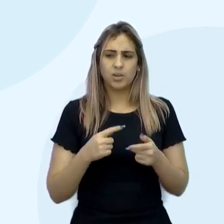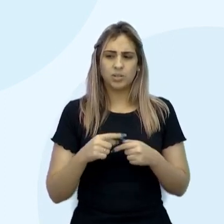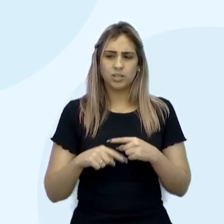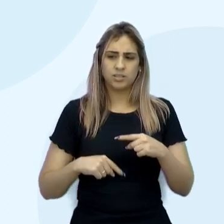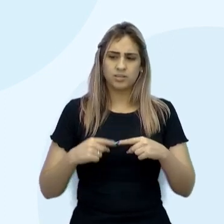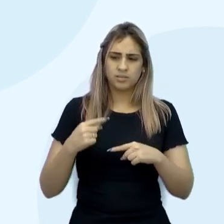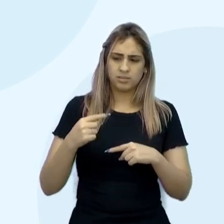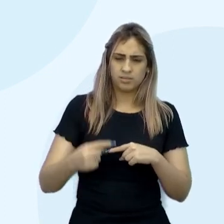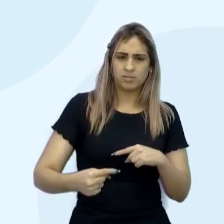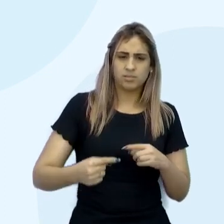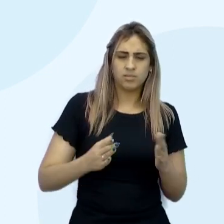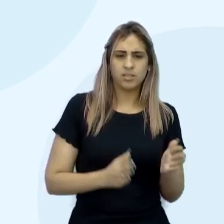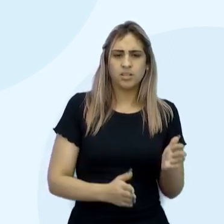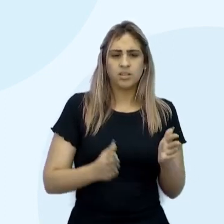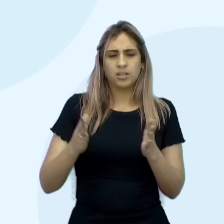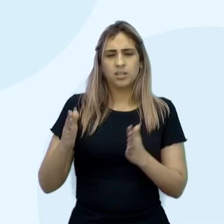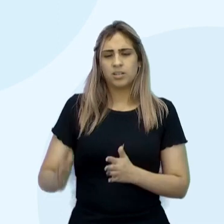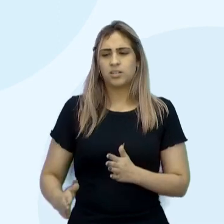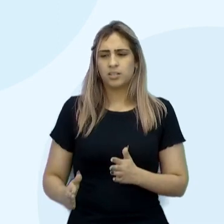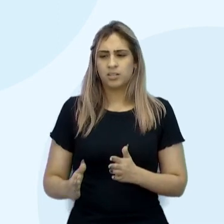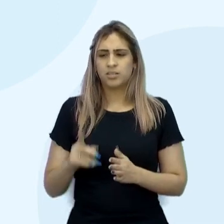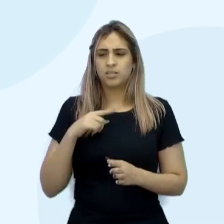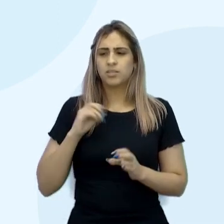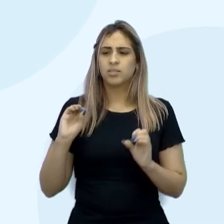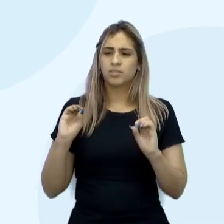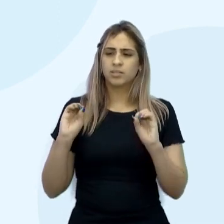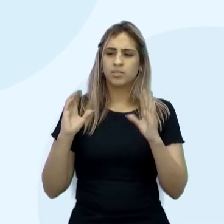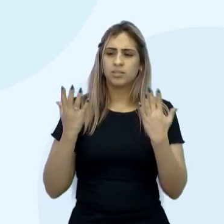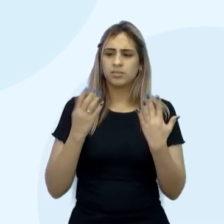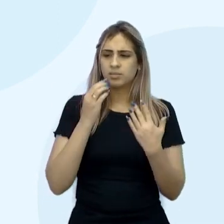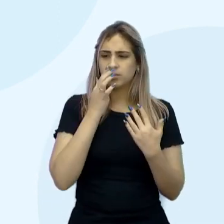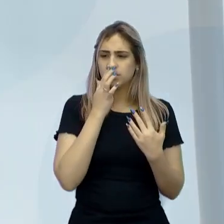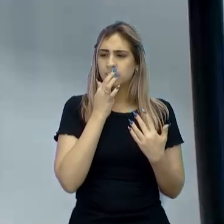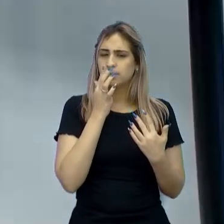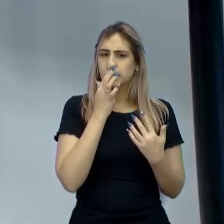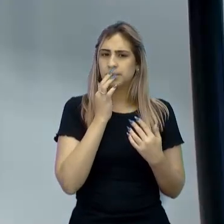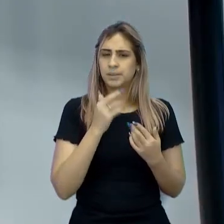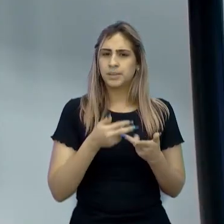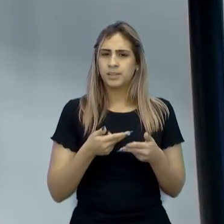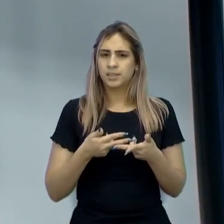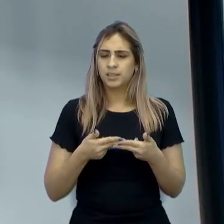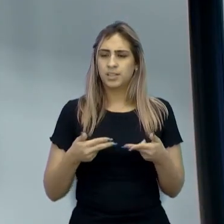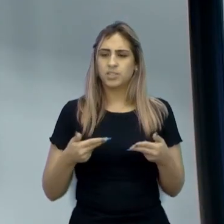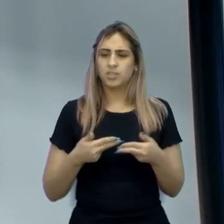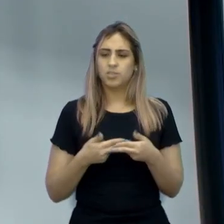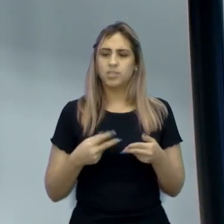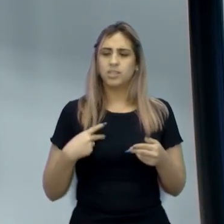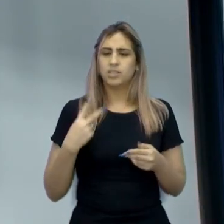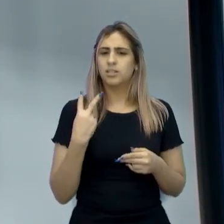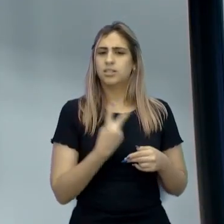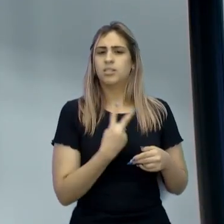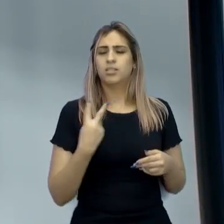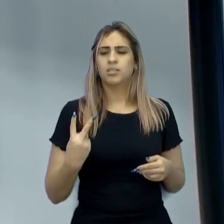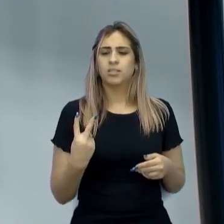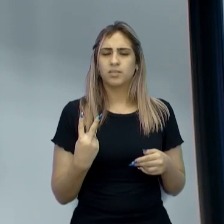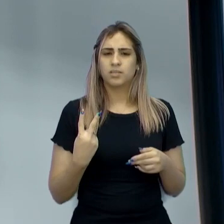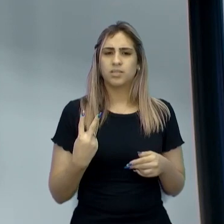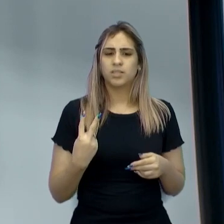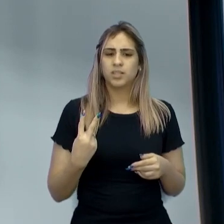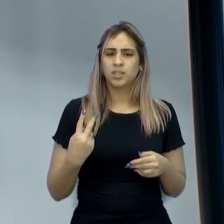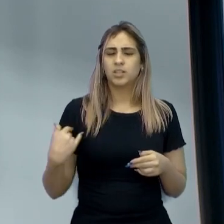dar um rolo danado, ninguém sabia para onde ir, não aconteceu nada disso. E já estamos há 22 anos além